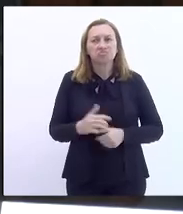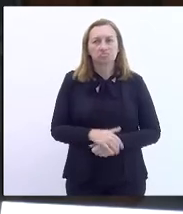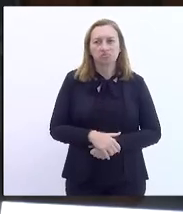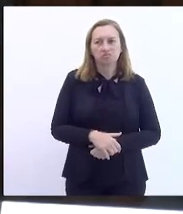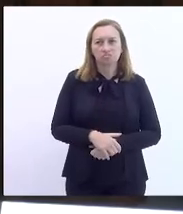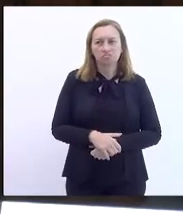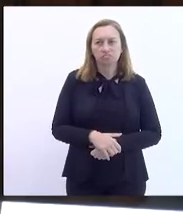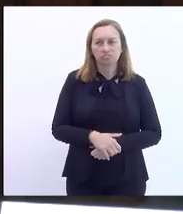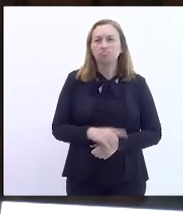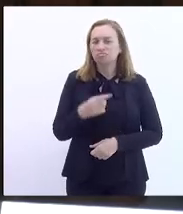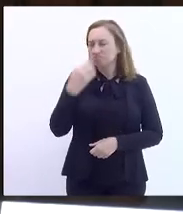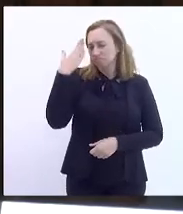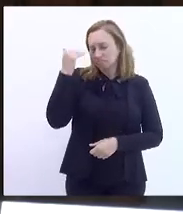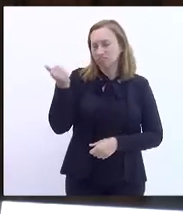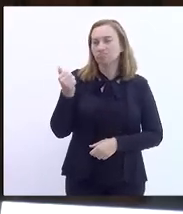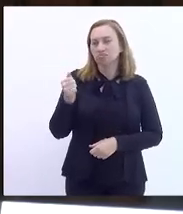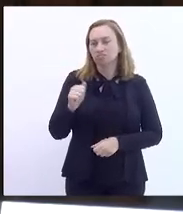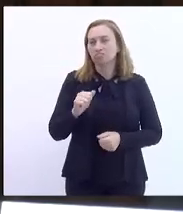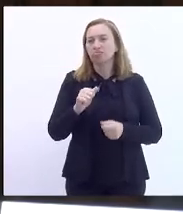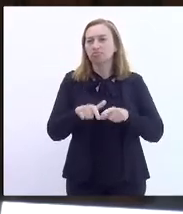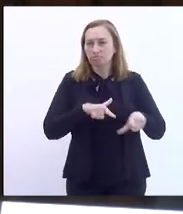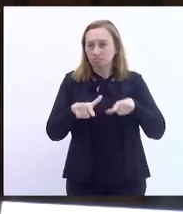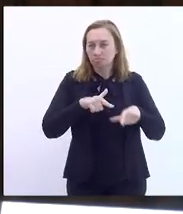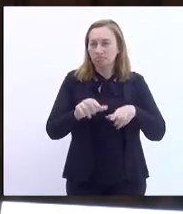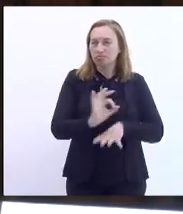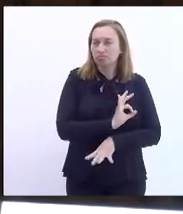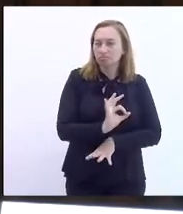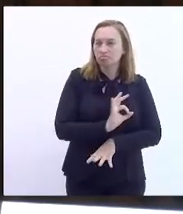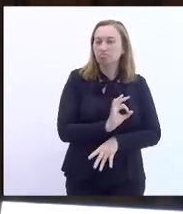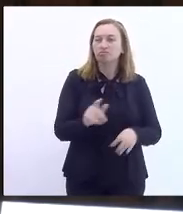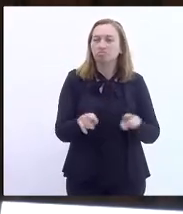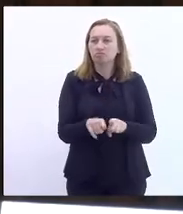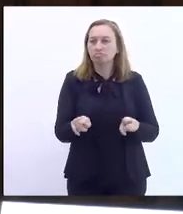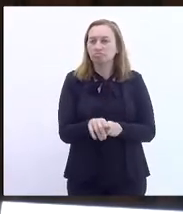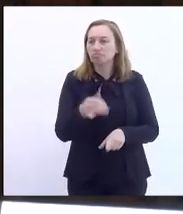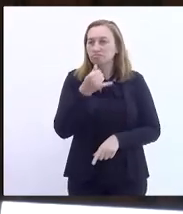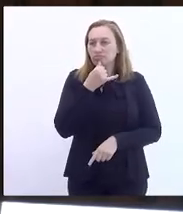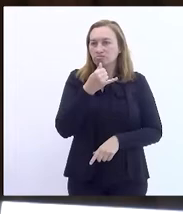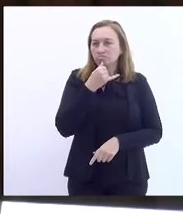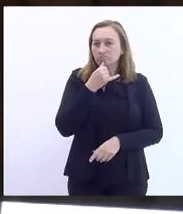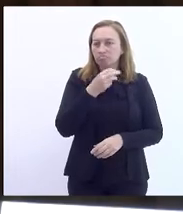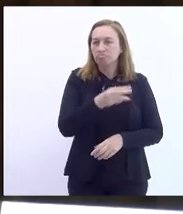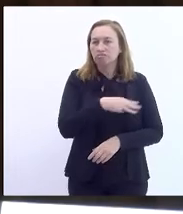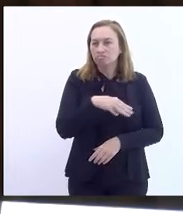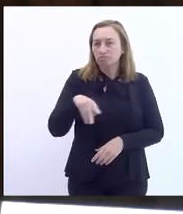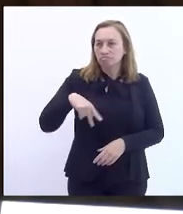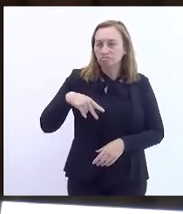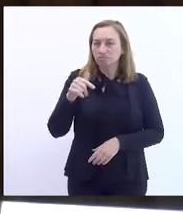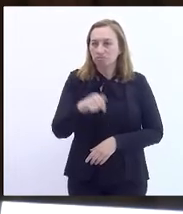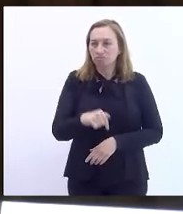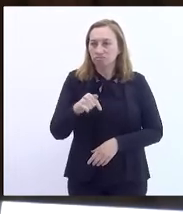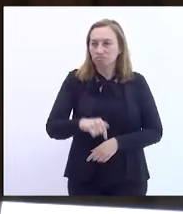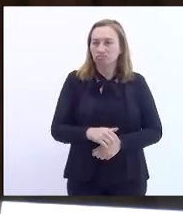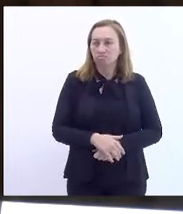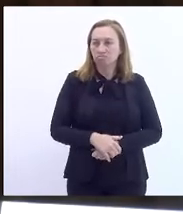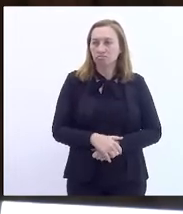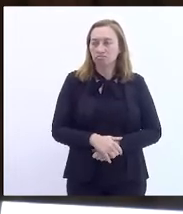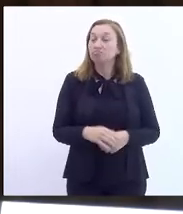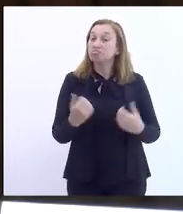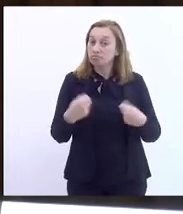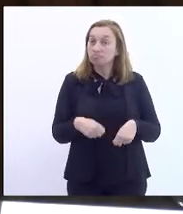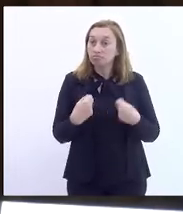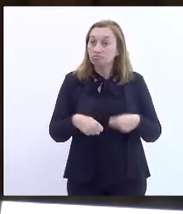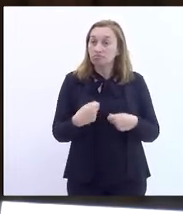E a gente sabe que a atividade policial e também lamento aqui a ausência do Ministério Público que